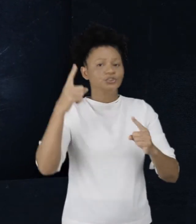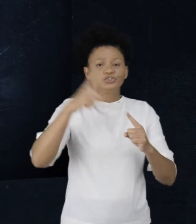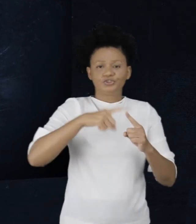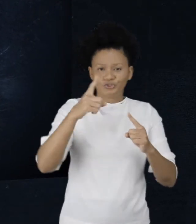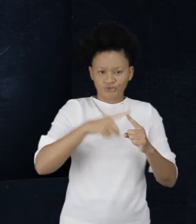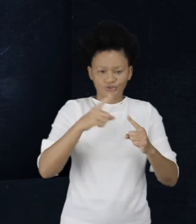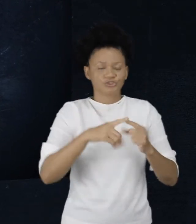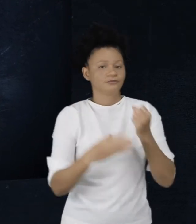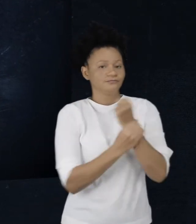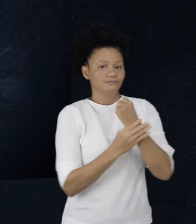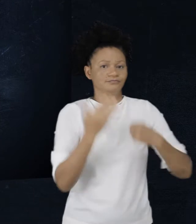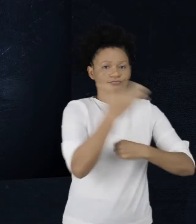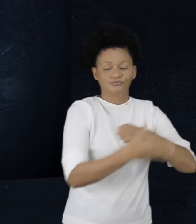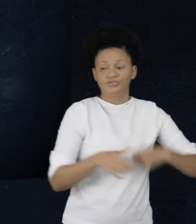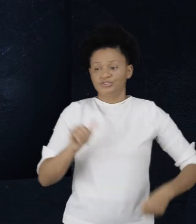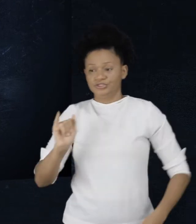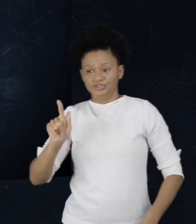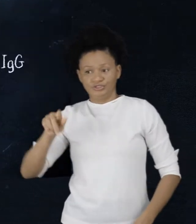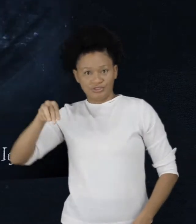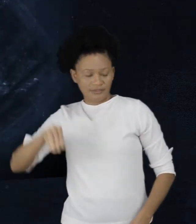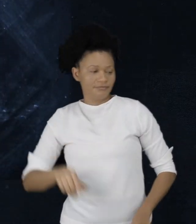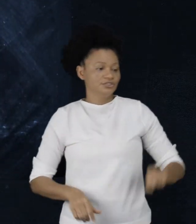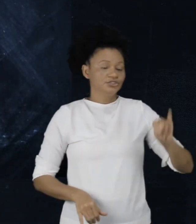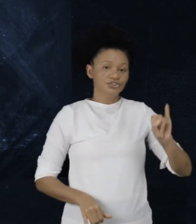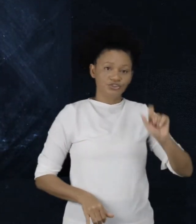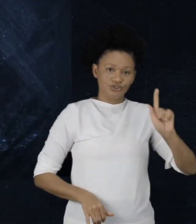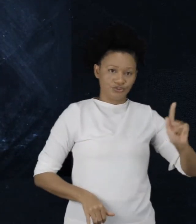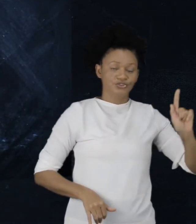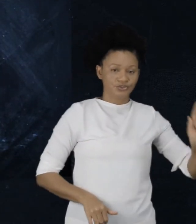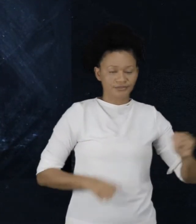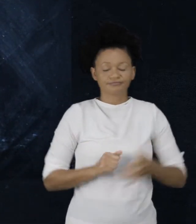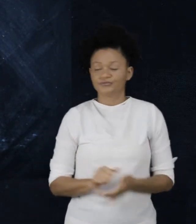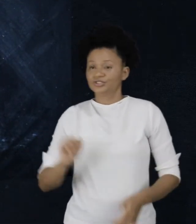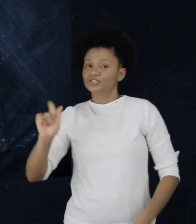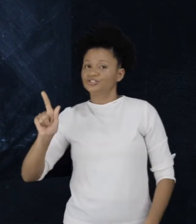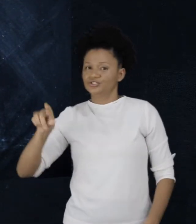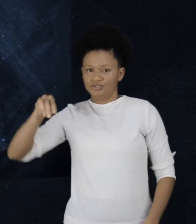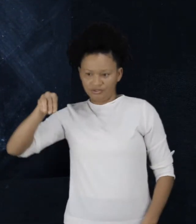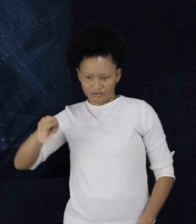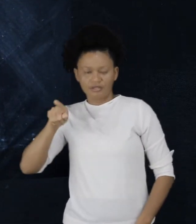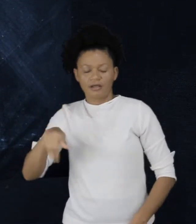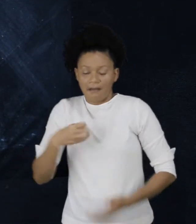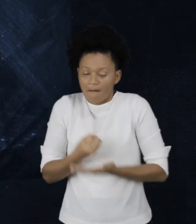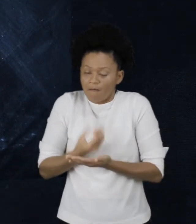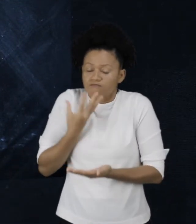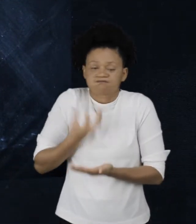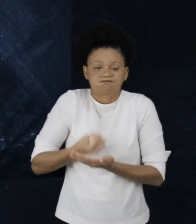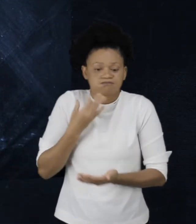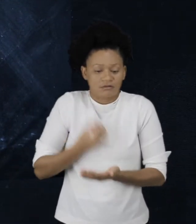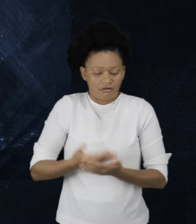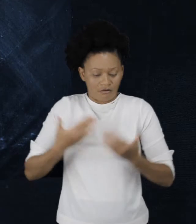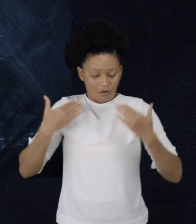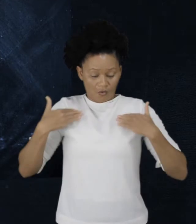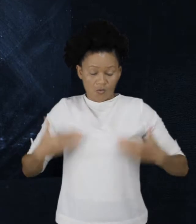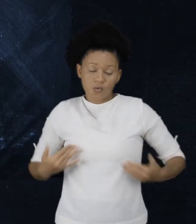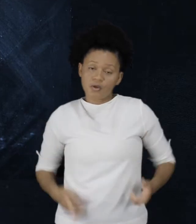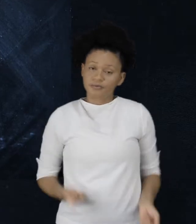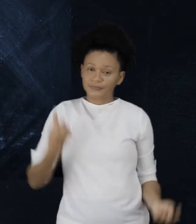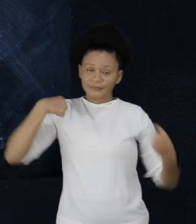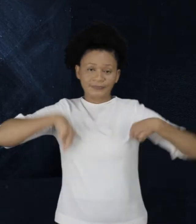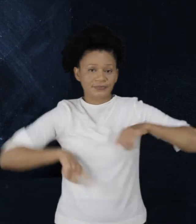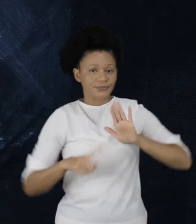as imunoglobulinas IgMs e as IgGs. Os anticorpos IgM são produzidos inicialmente pelo nosso sistema